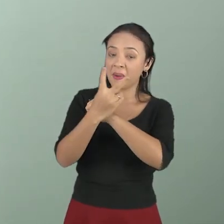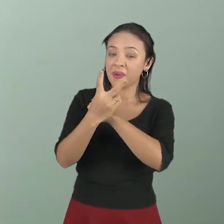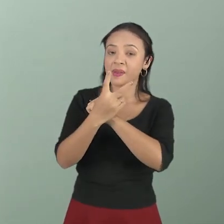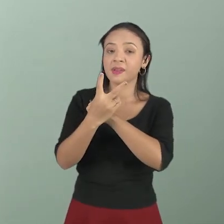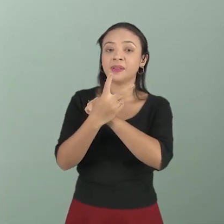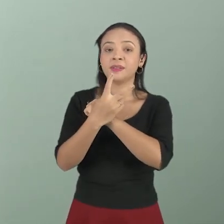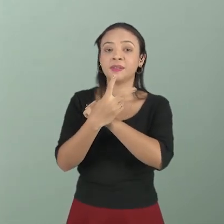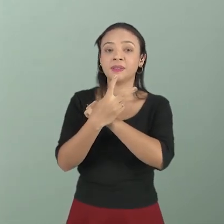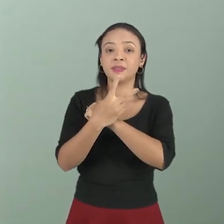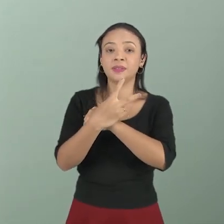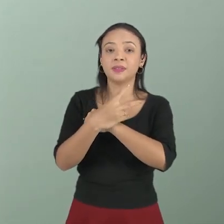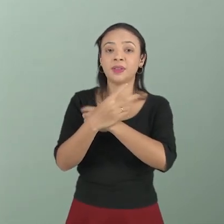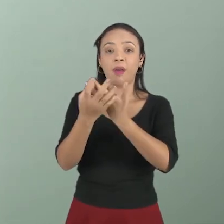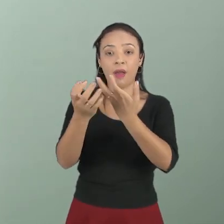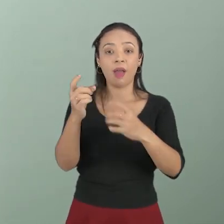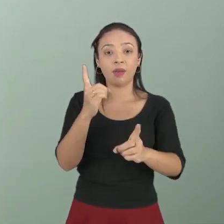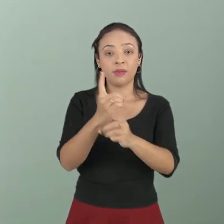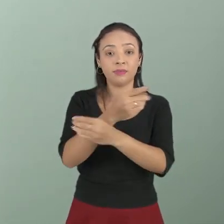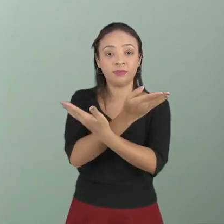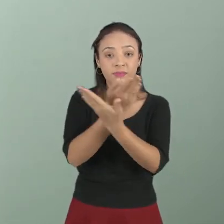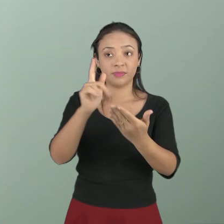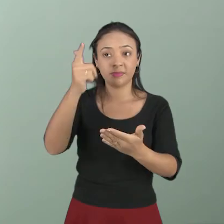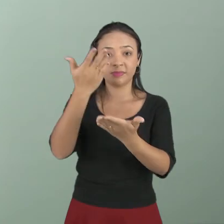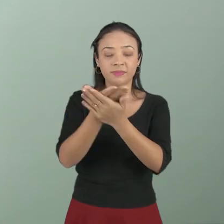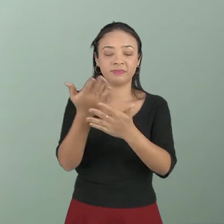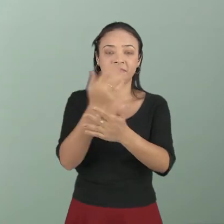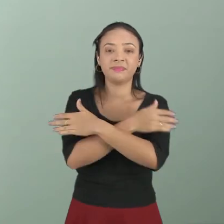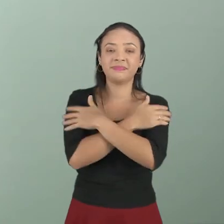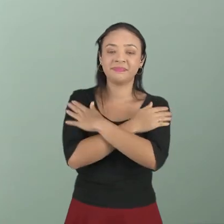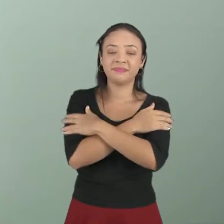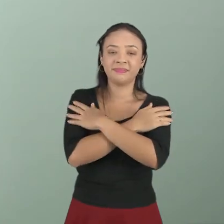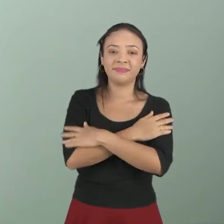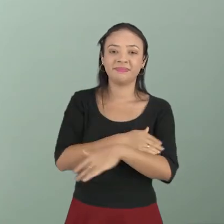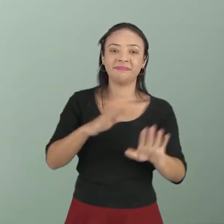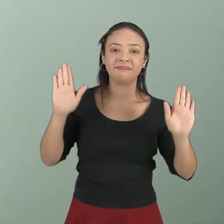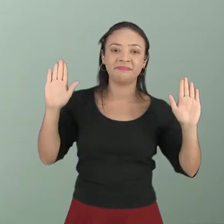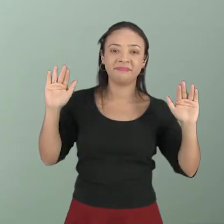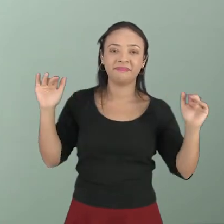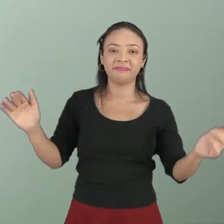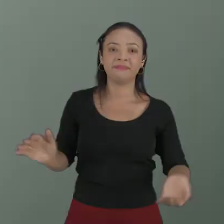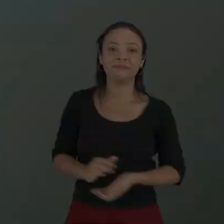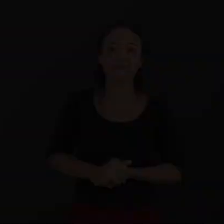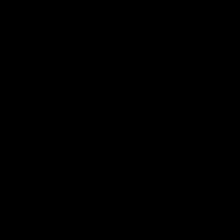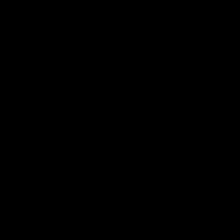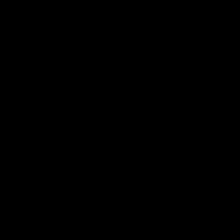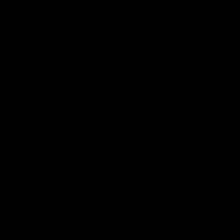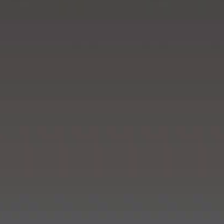guardando. Espero vê-los na próxima aula. Um grande abraço a todos e tchau, tchau.